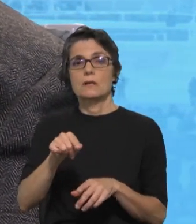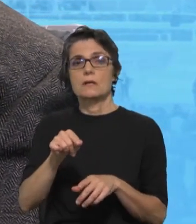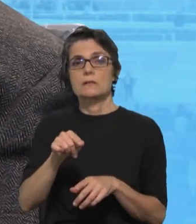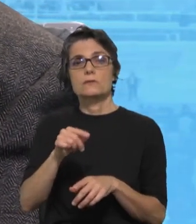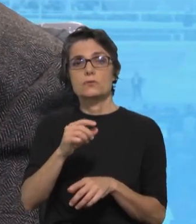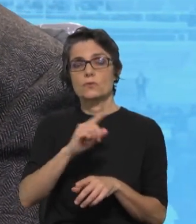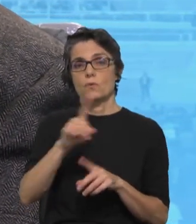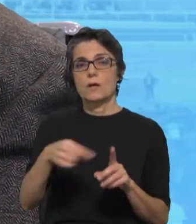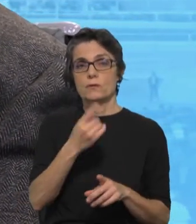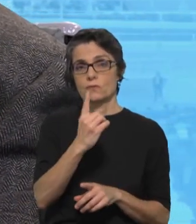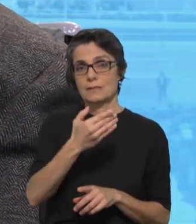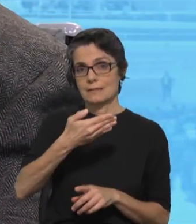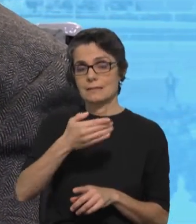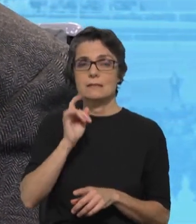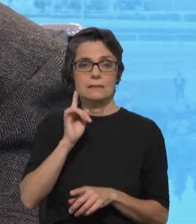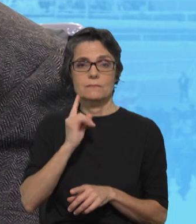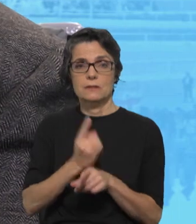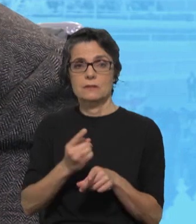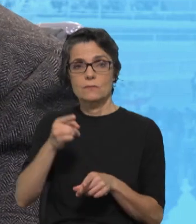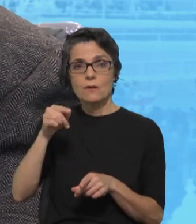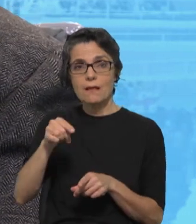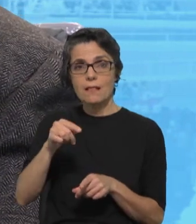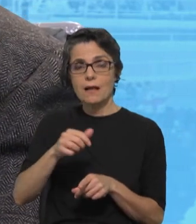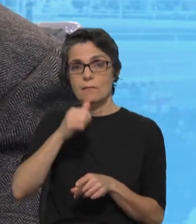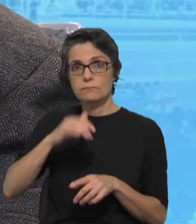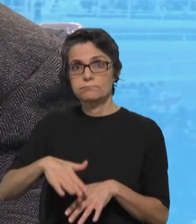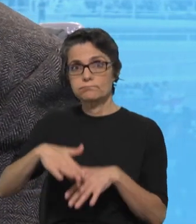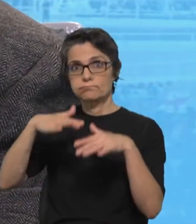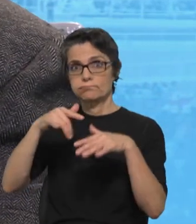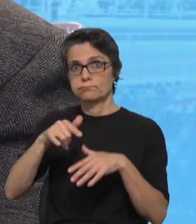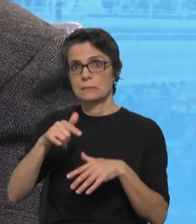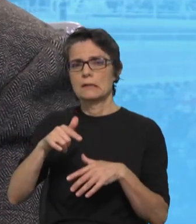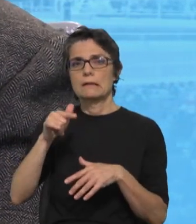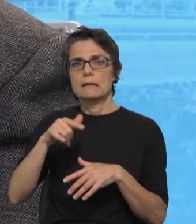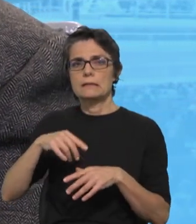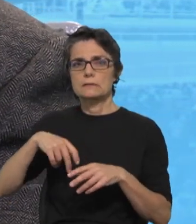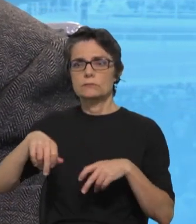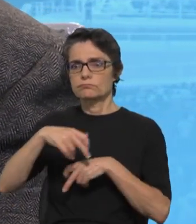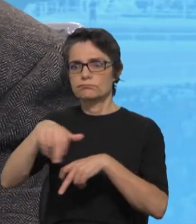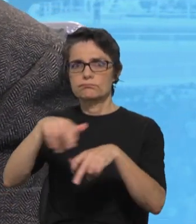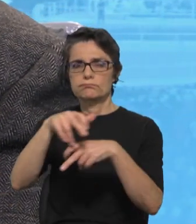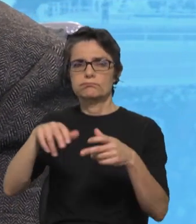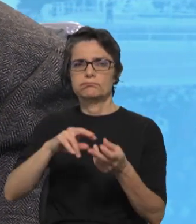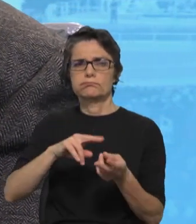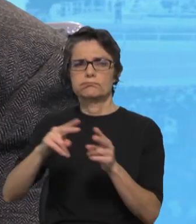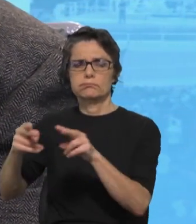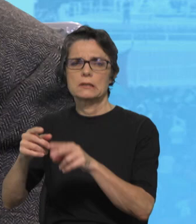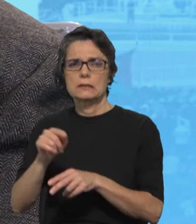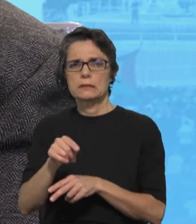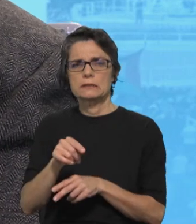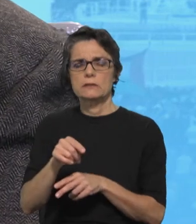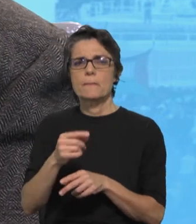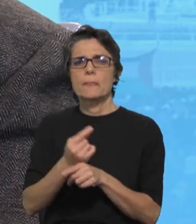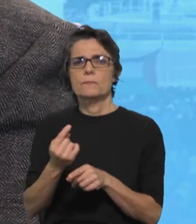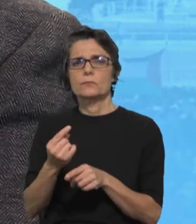foi exatamente foram as inundações que foram mobilizadoras, as inundações não